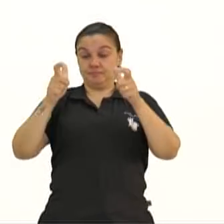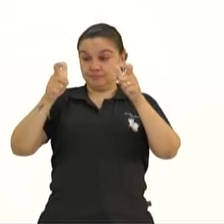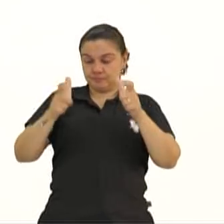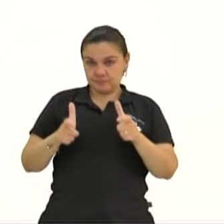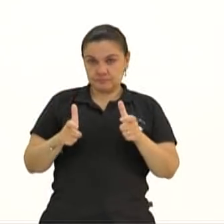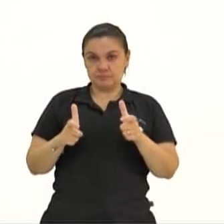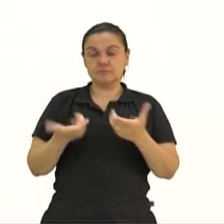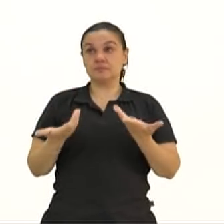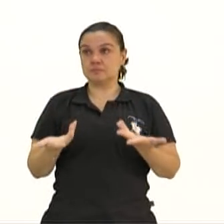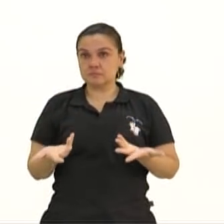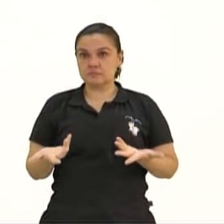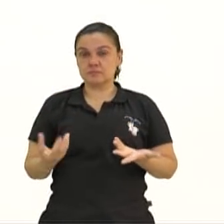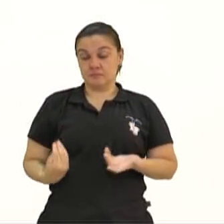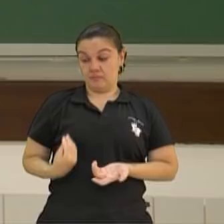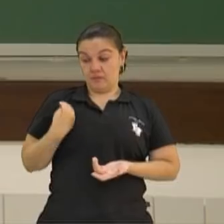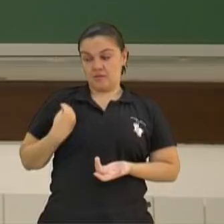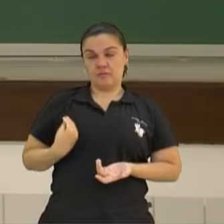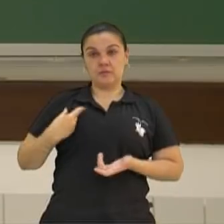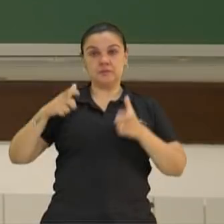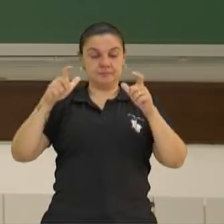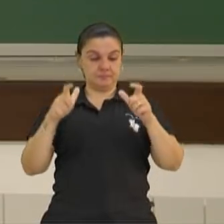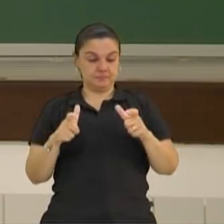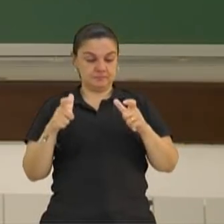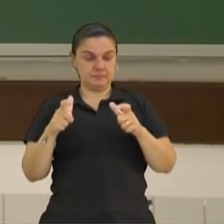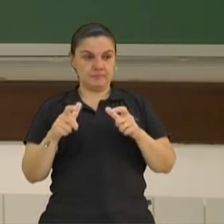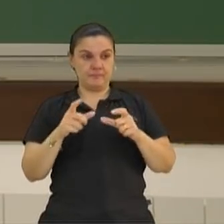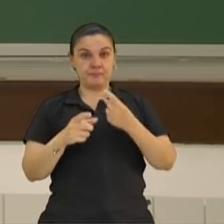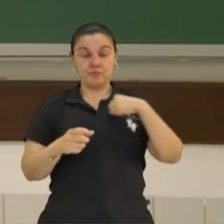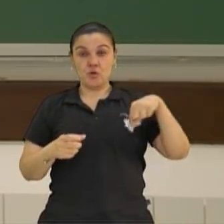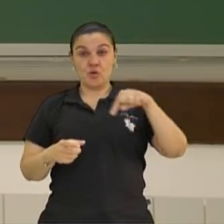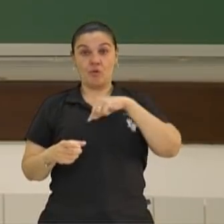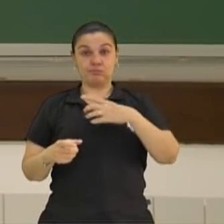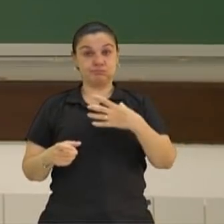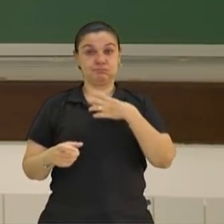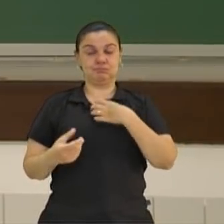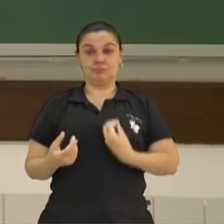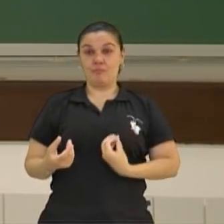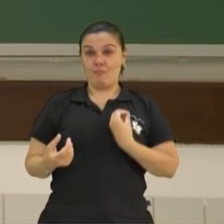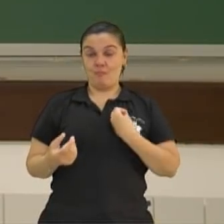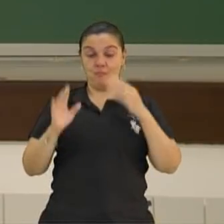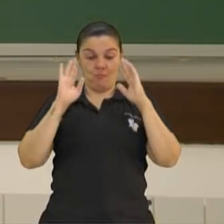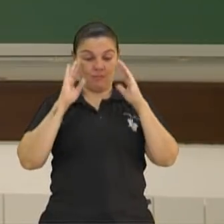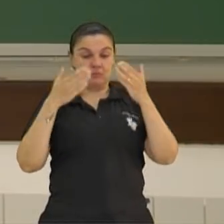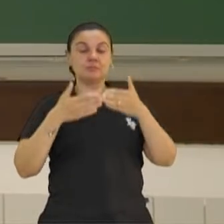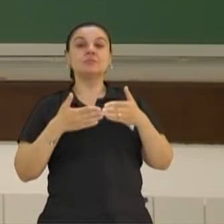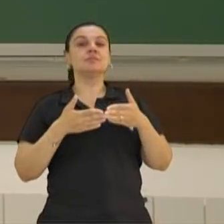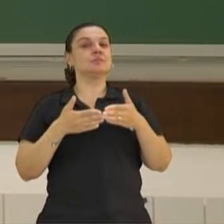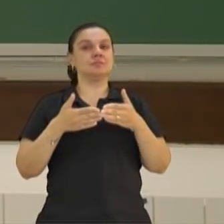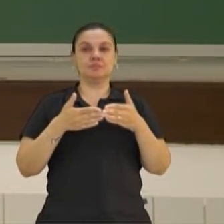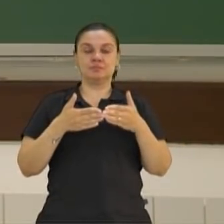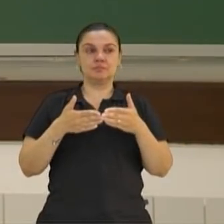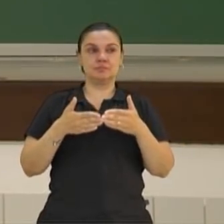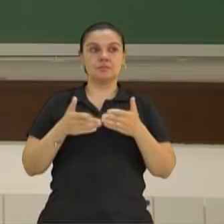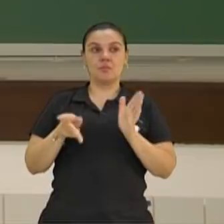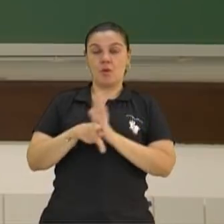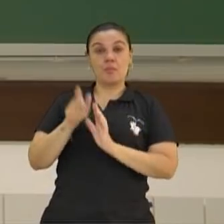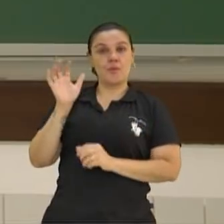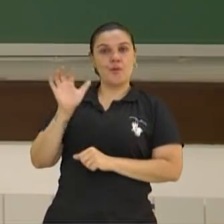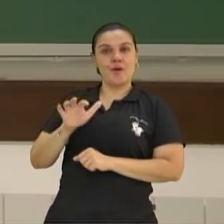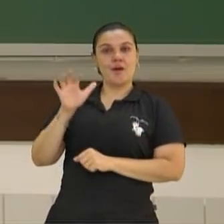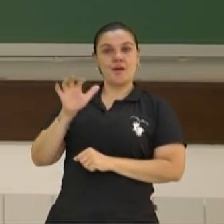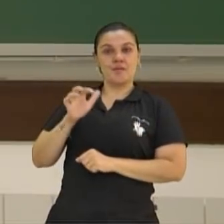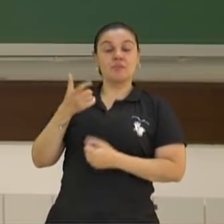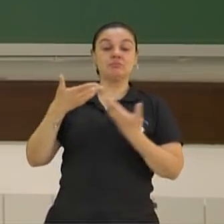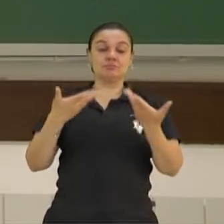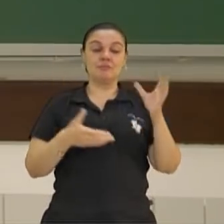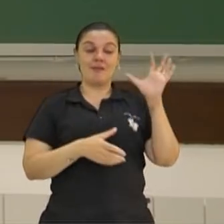local, estejamos vivendo nos locais, o nosso modo de vida, nós diretamente estamos sendo influenciados